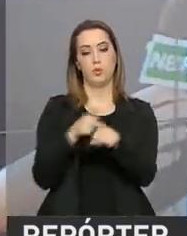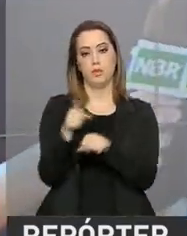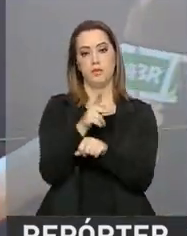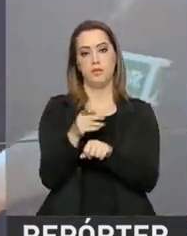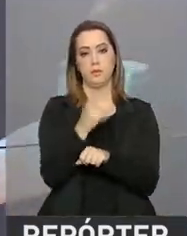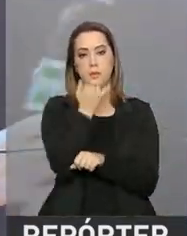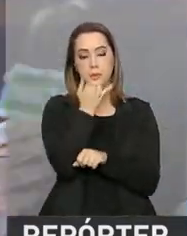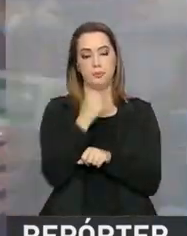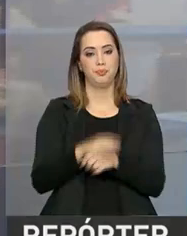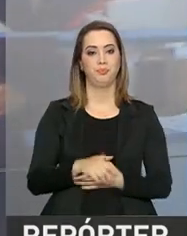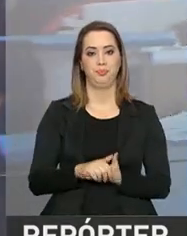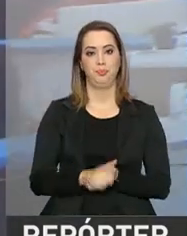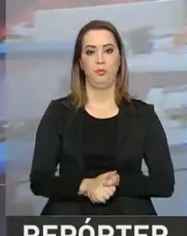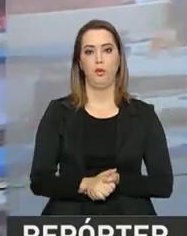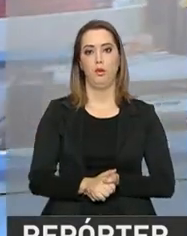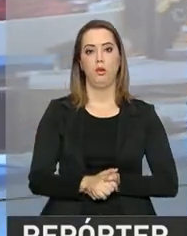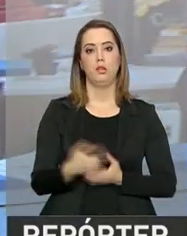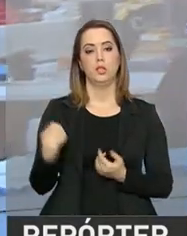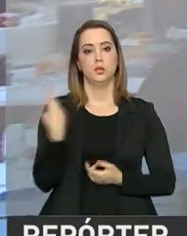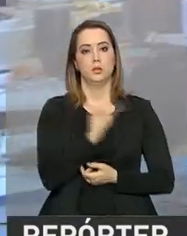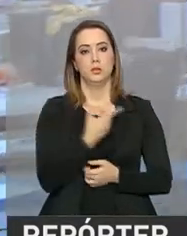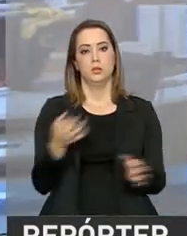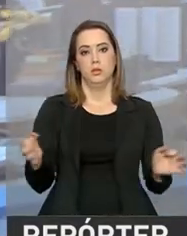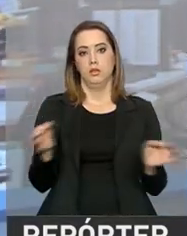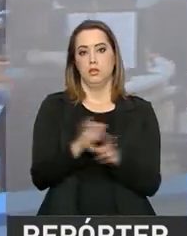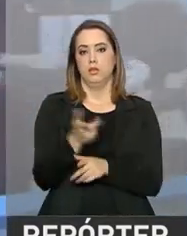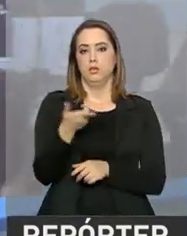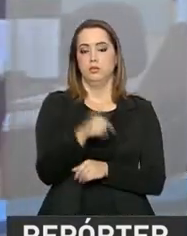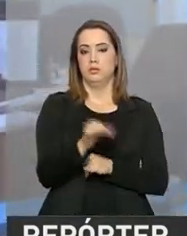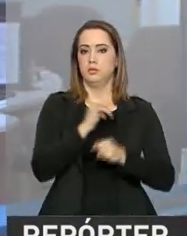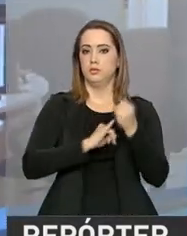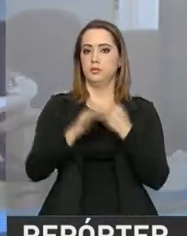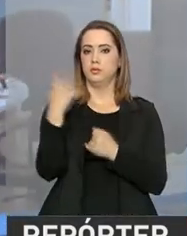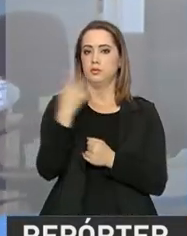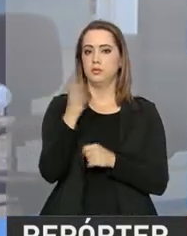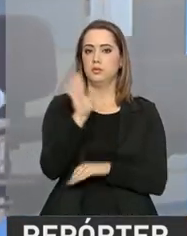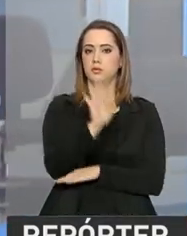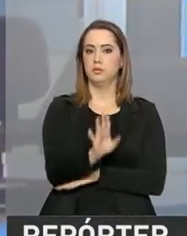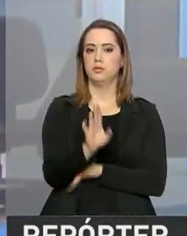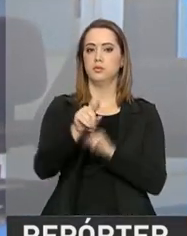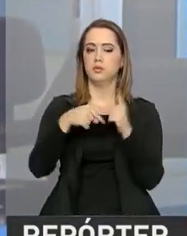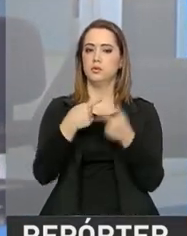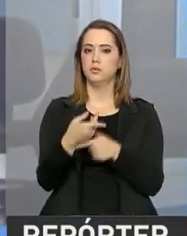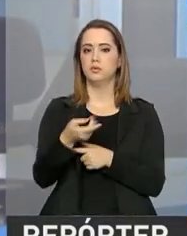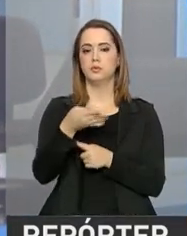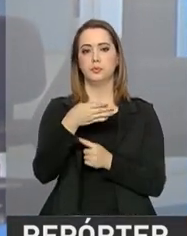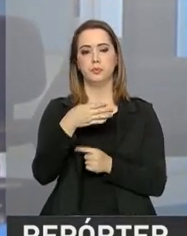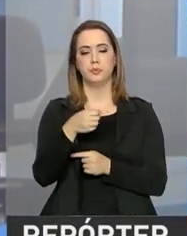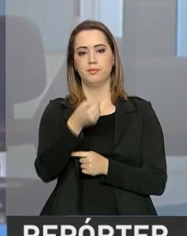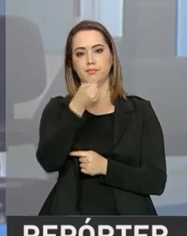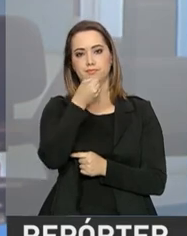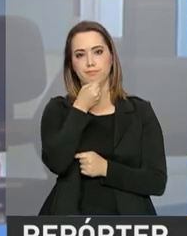olha, nós ficamos por aqui, voltamos a qualquer momento com outras informações ou às 4 da tarde na próxima